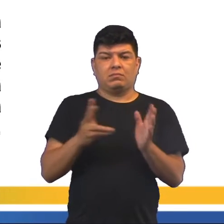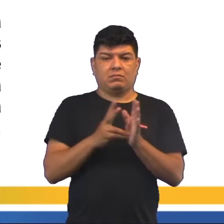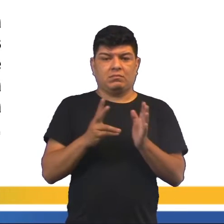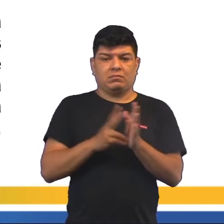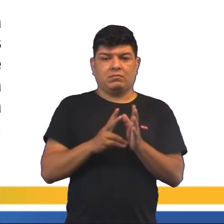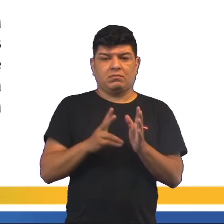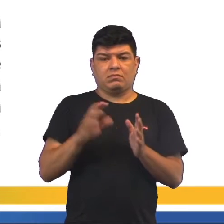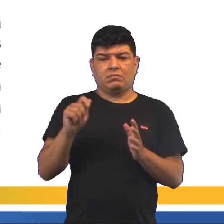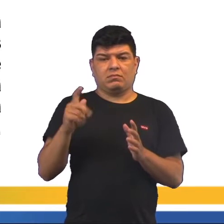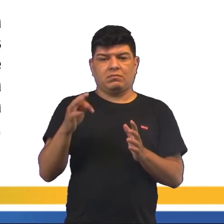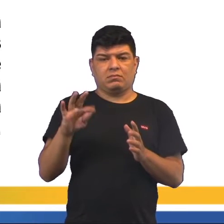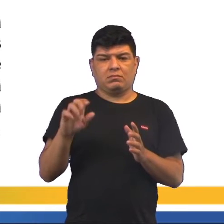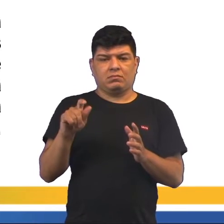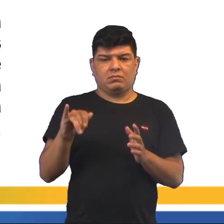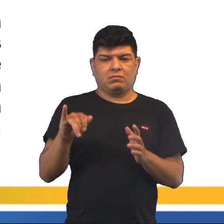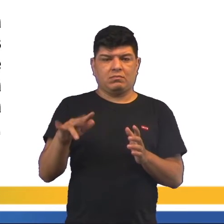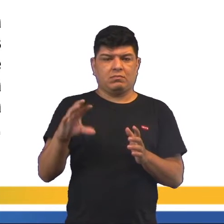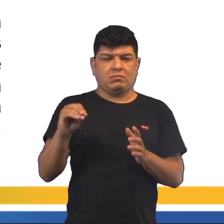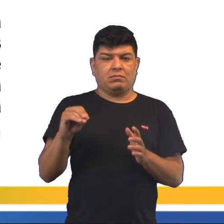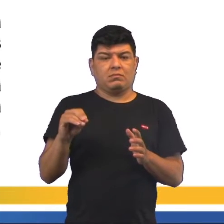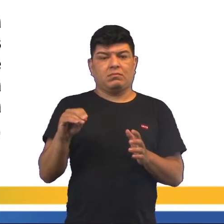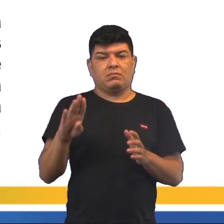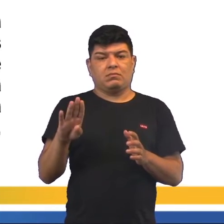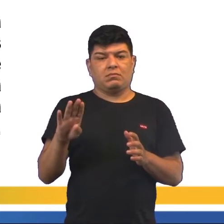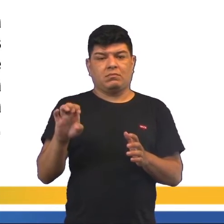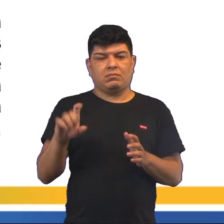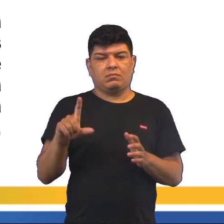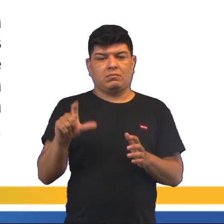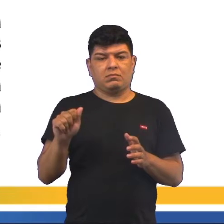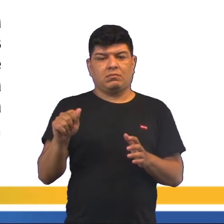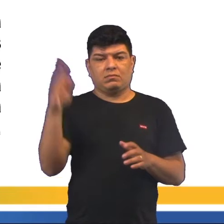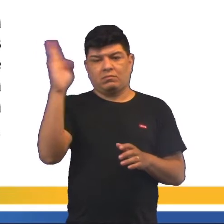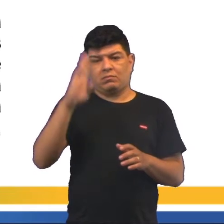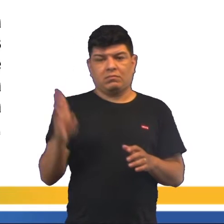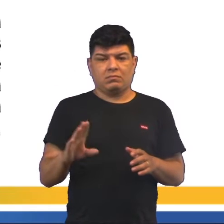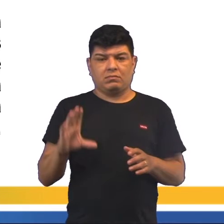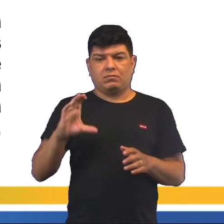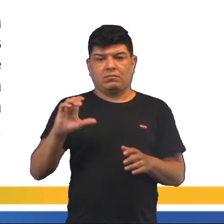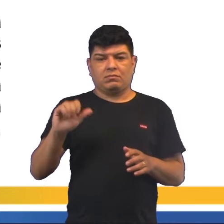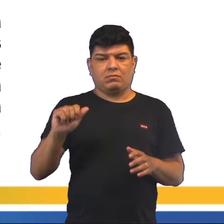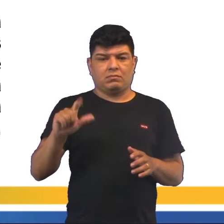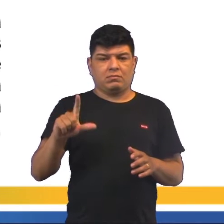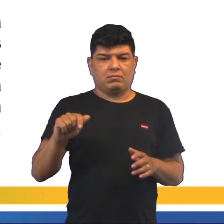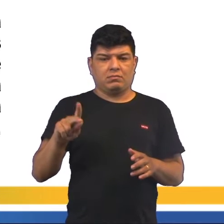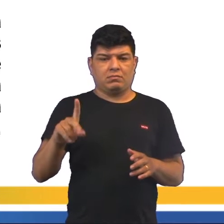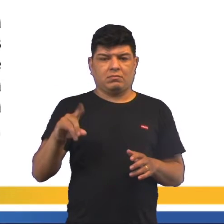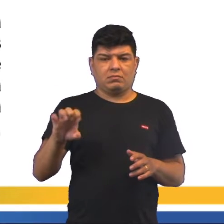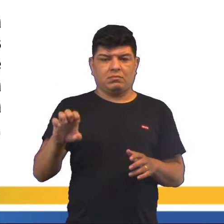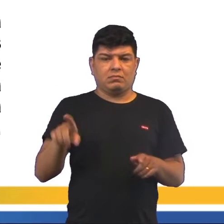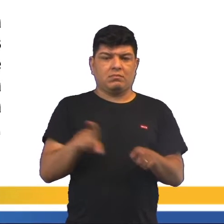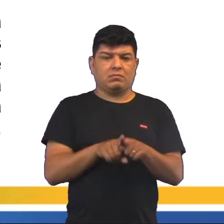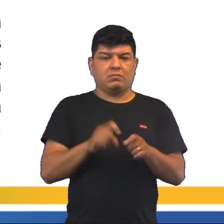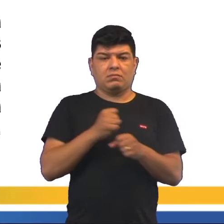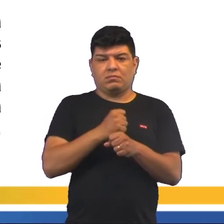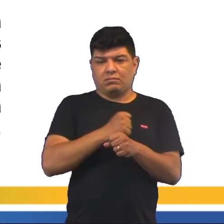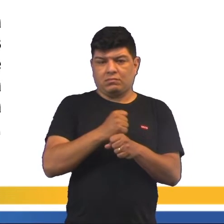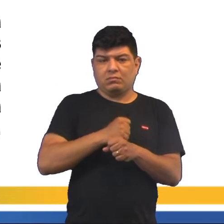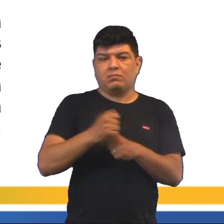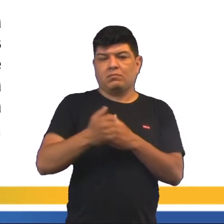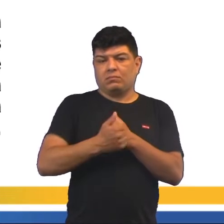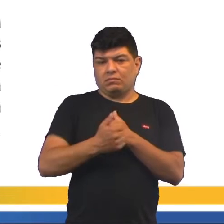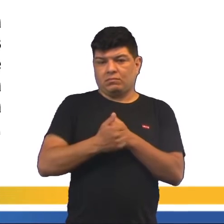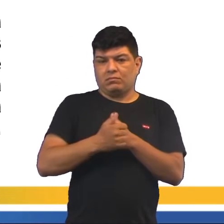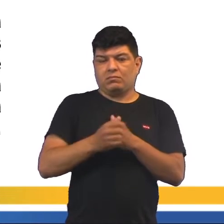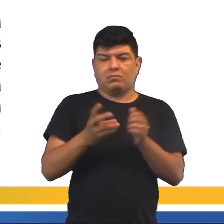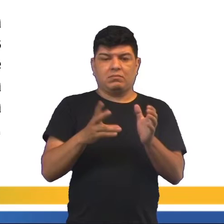aborígenes australianos, e o antropólogo belga, radicado no Brasil também, o Claude Lévi-Strauss, que durante anos aproximou-se